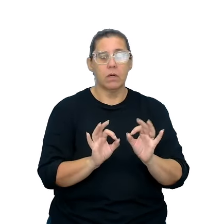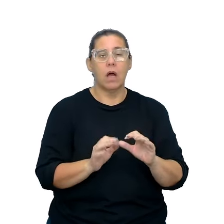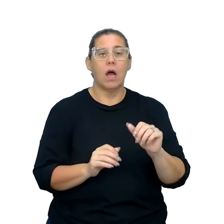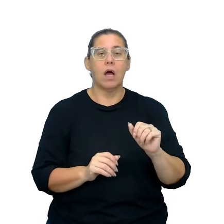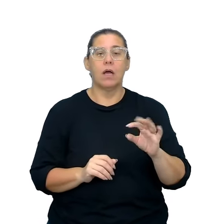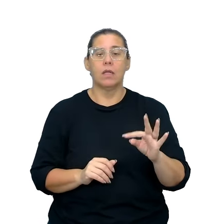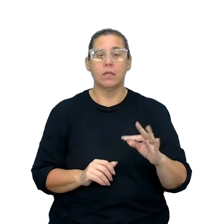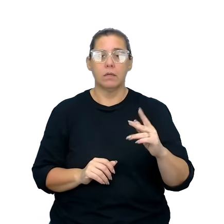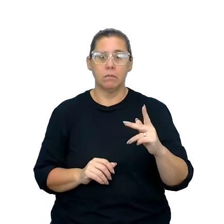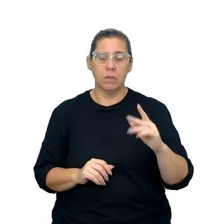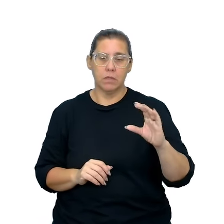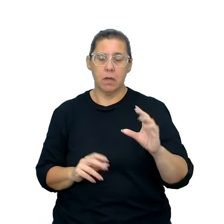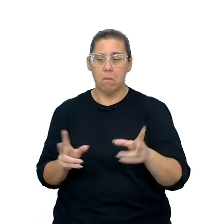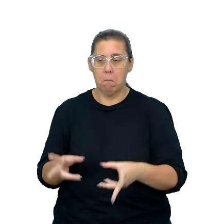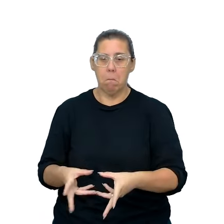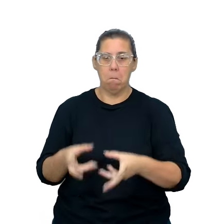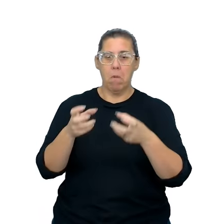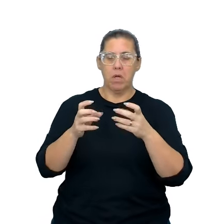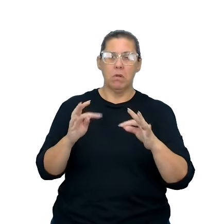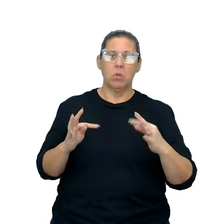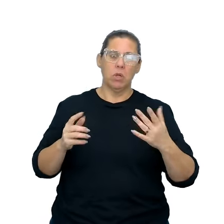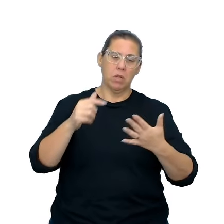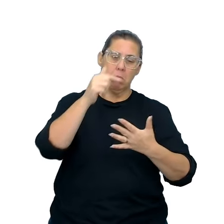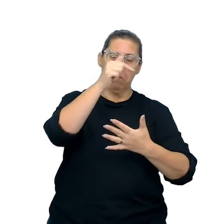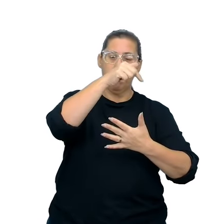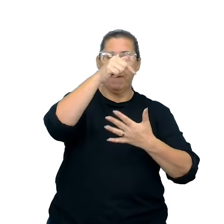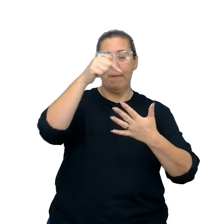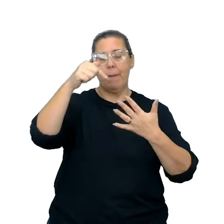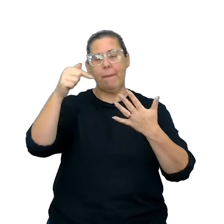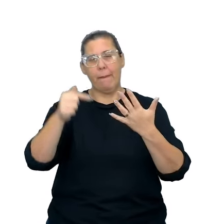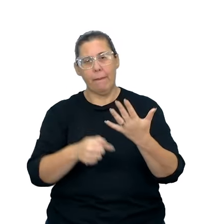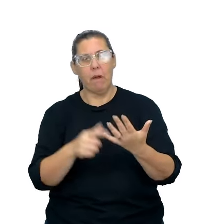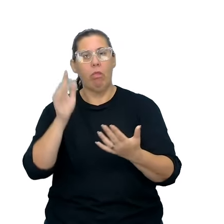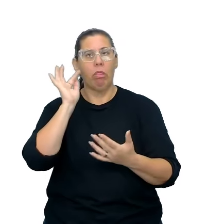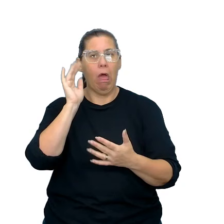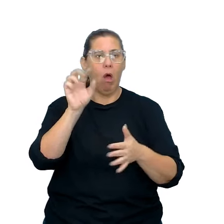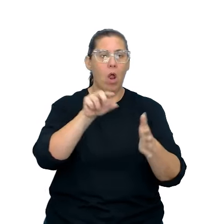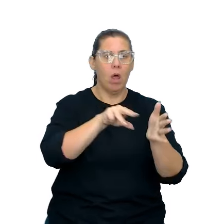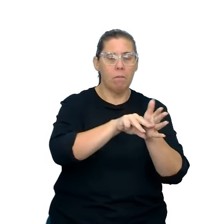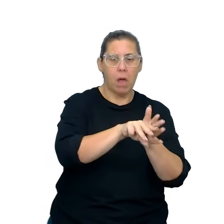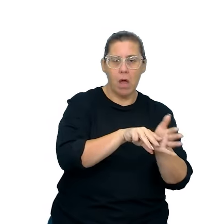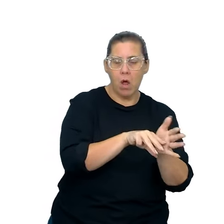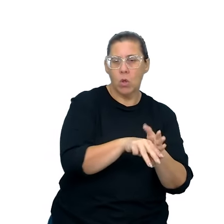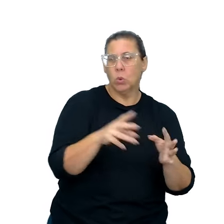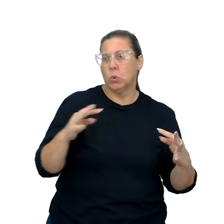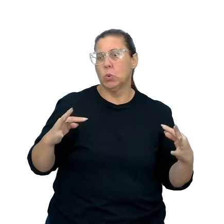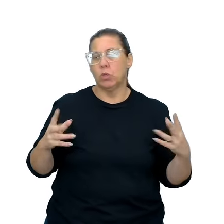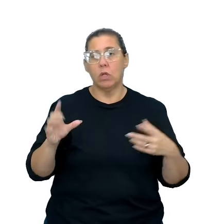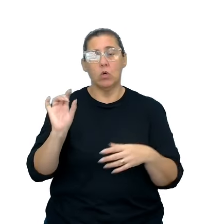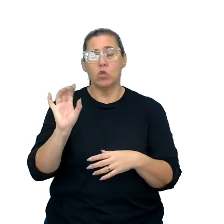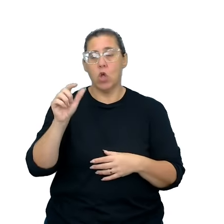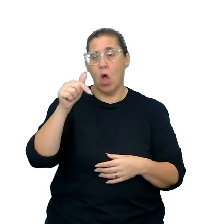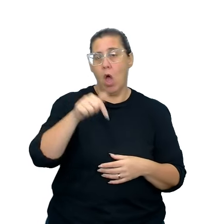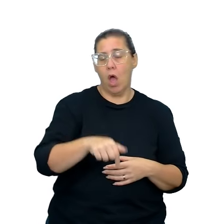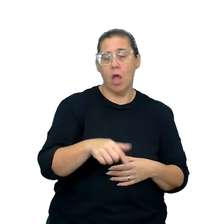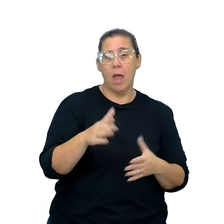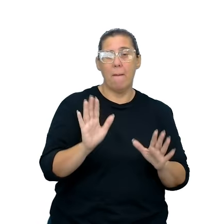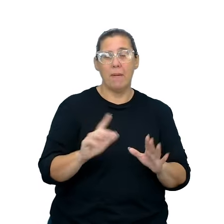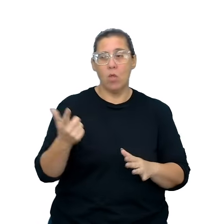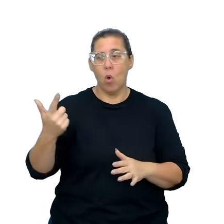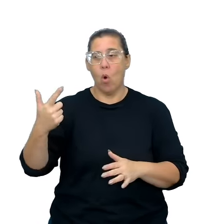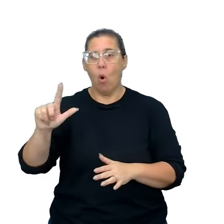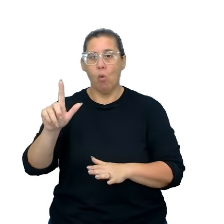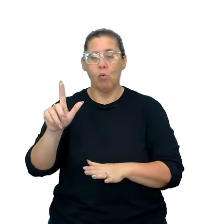TPC, observando todos esses aspectos teóricos, metodológicos sugeridos, não só nessa, mas como também nas